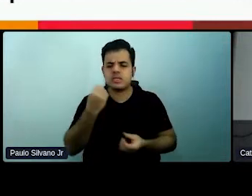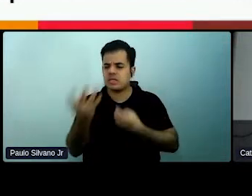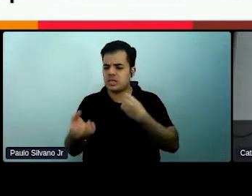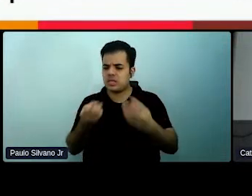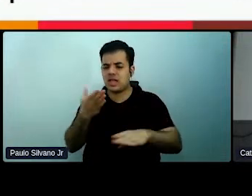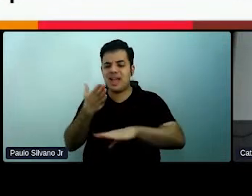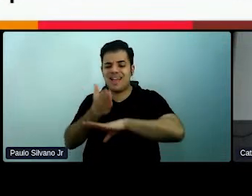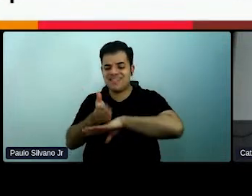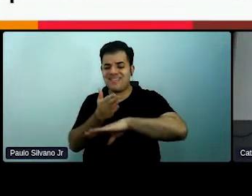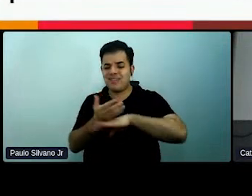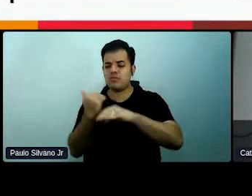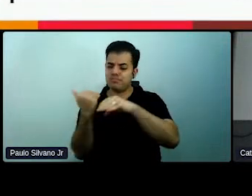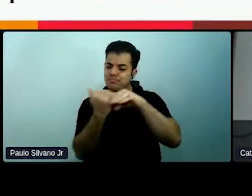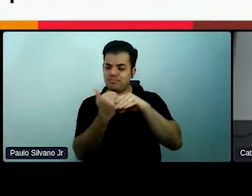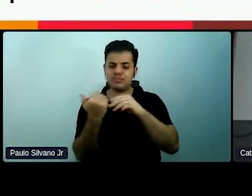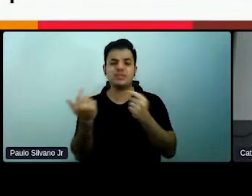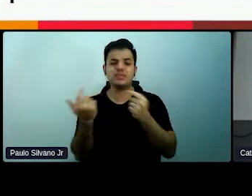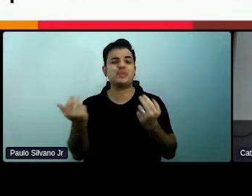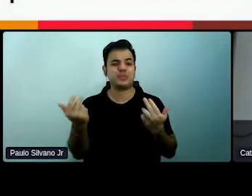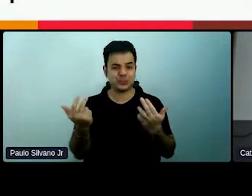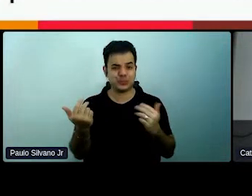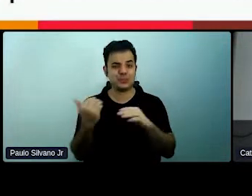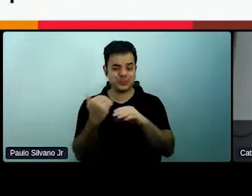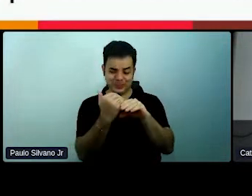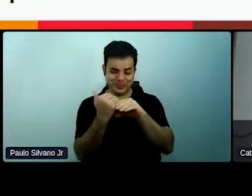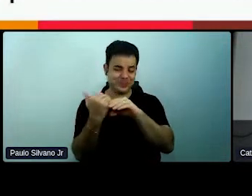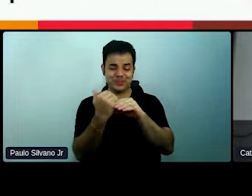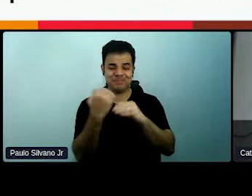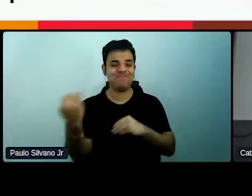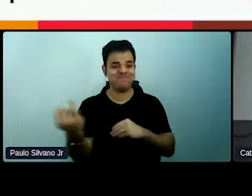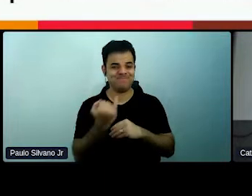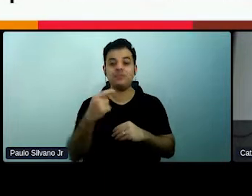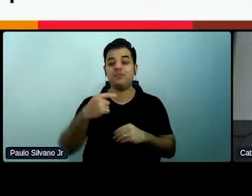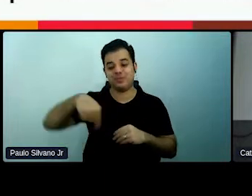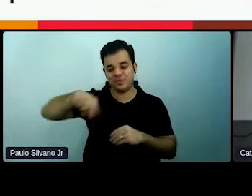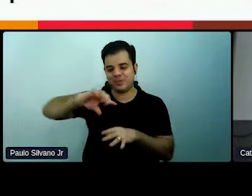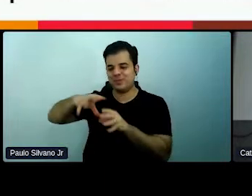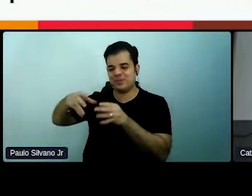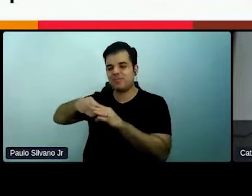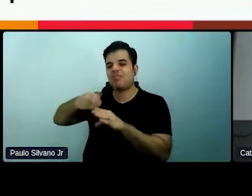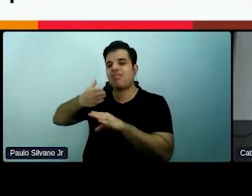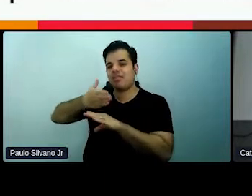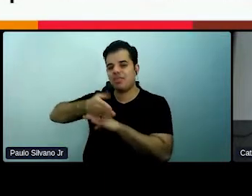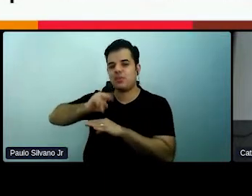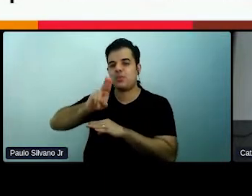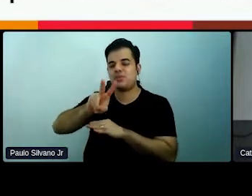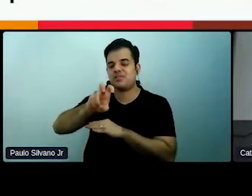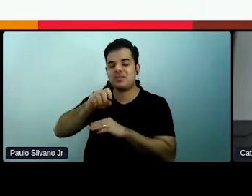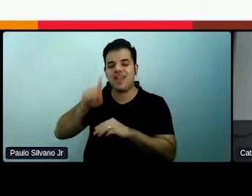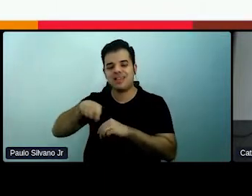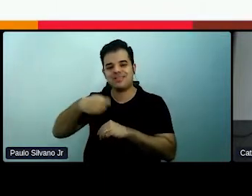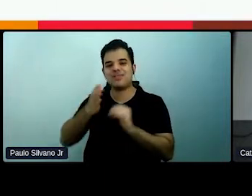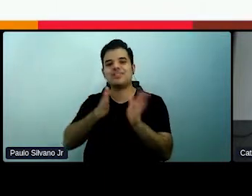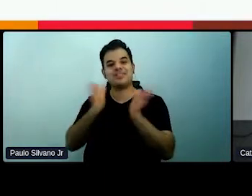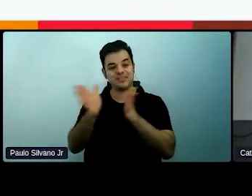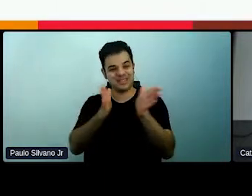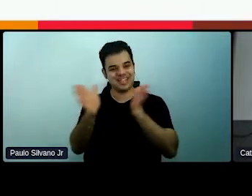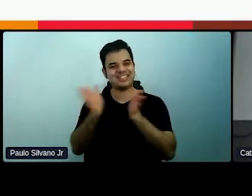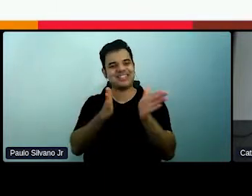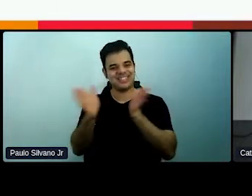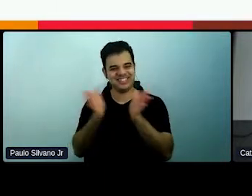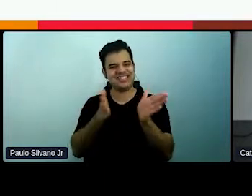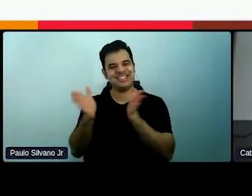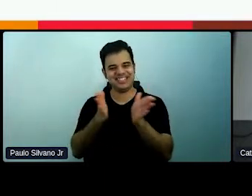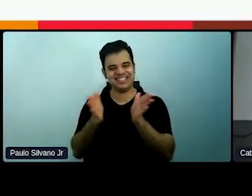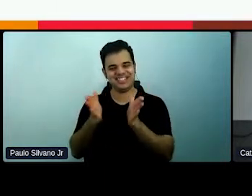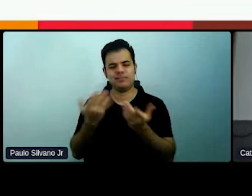forma igualitária. E aí que a gente entra, né, na acessibilidade.